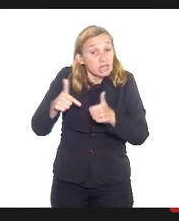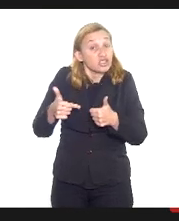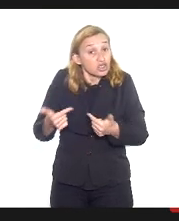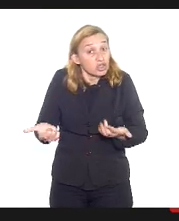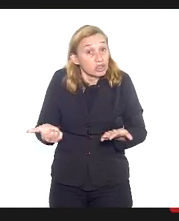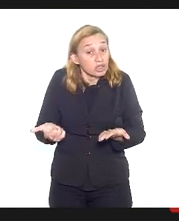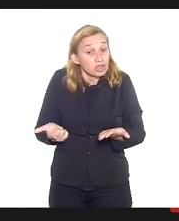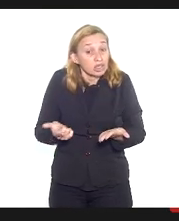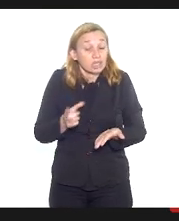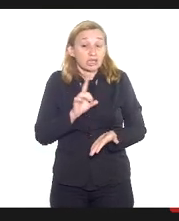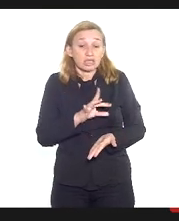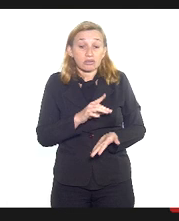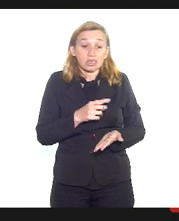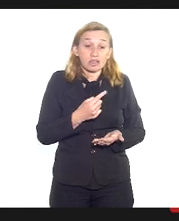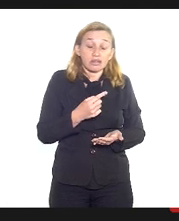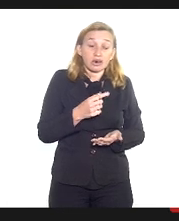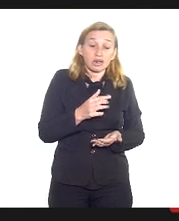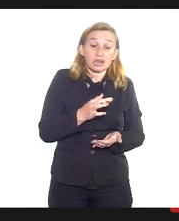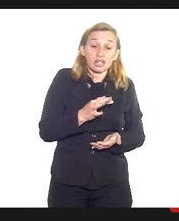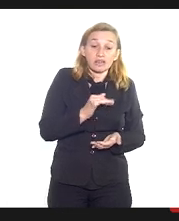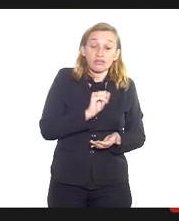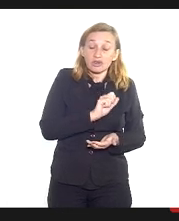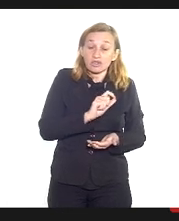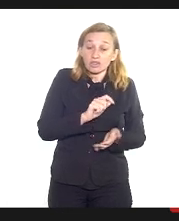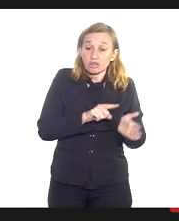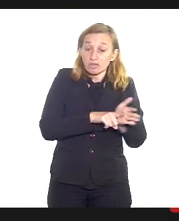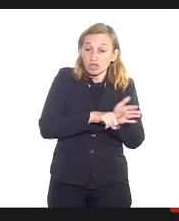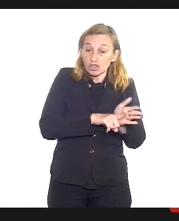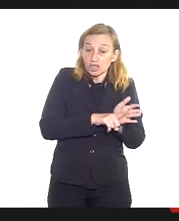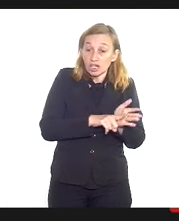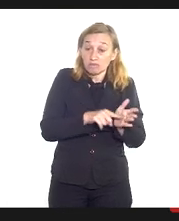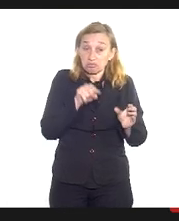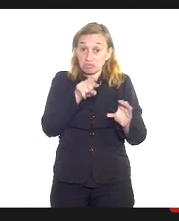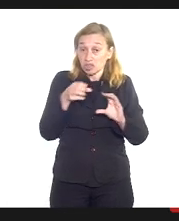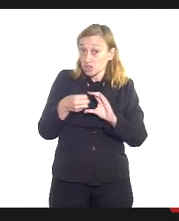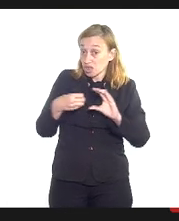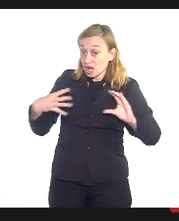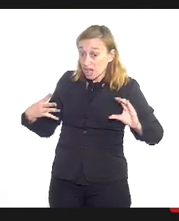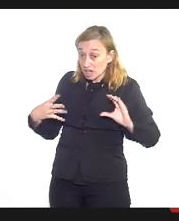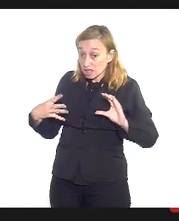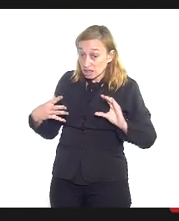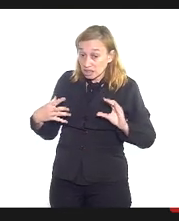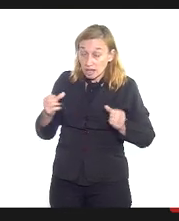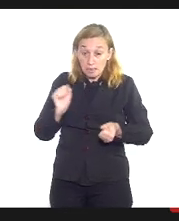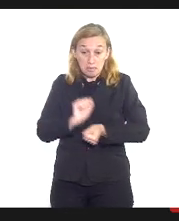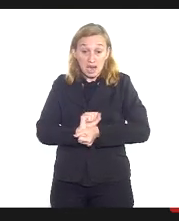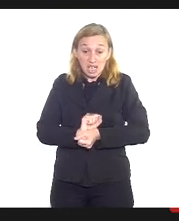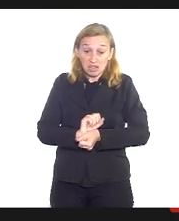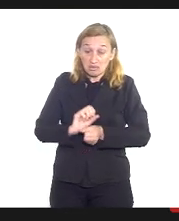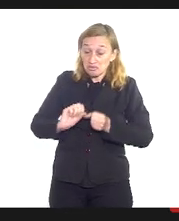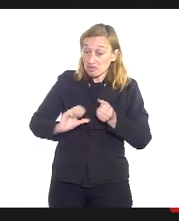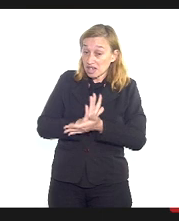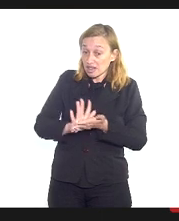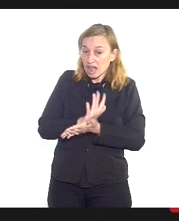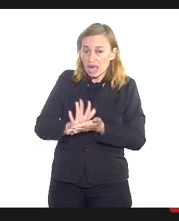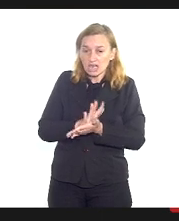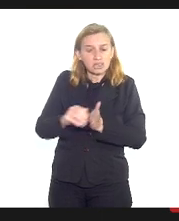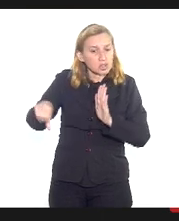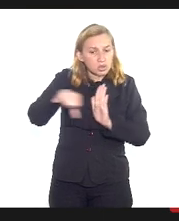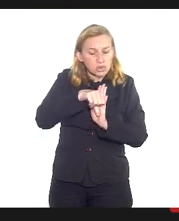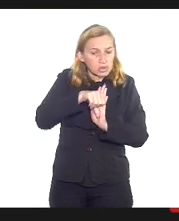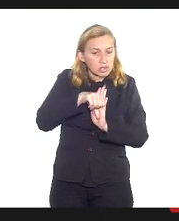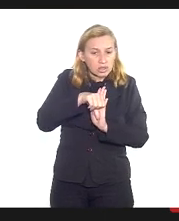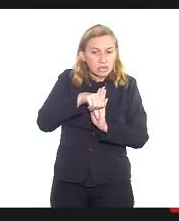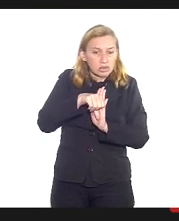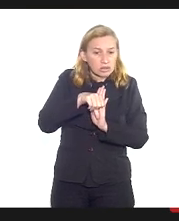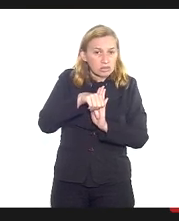uma embaraçação fiscal e ela se caracteriza e se perpetua, é crime de sonegação.